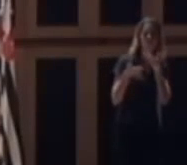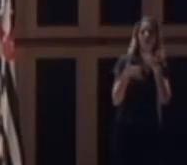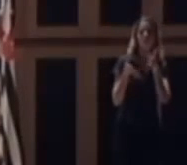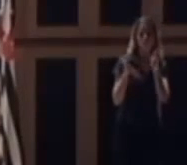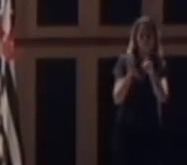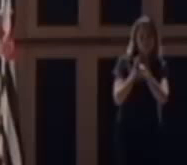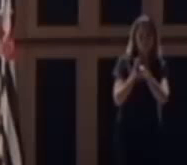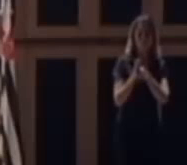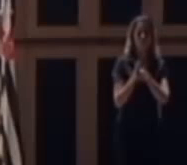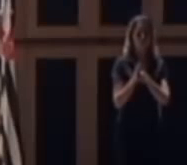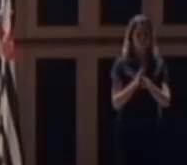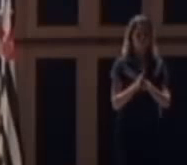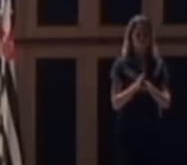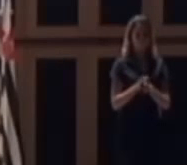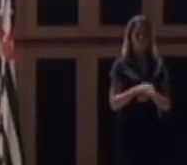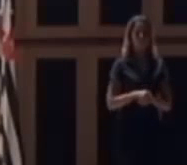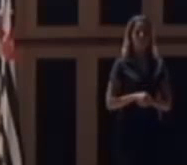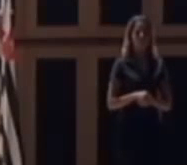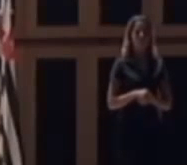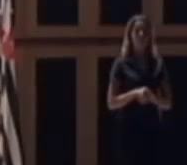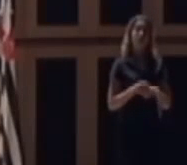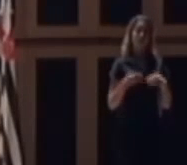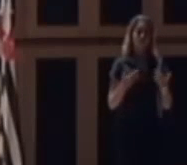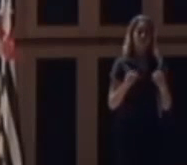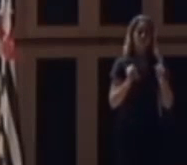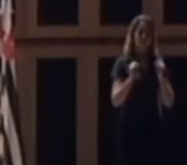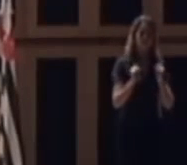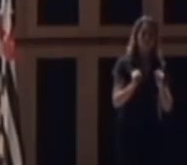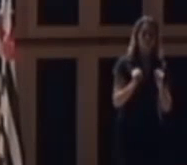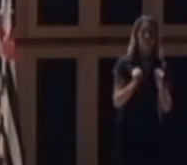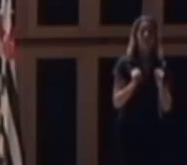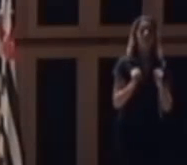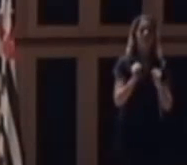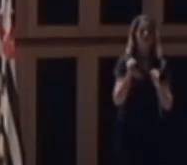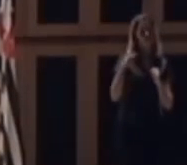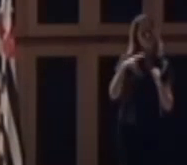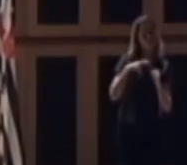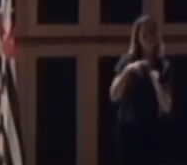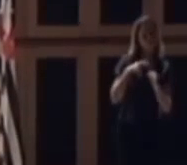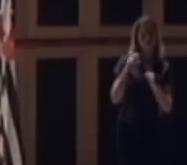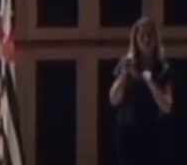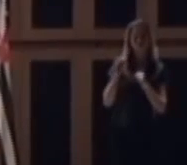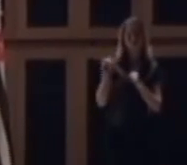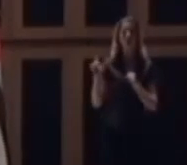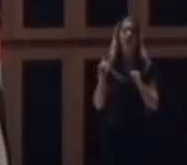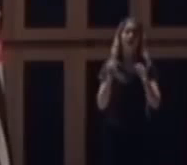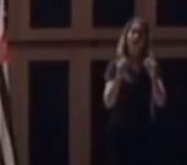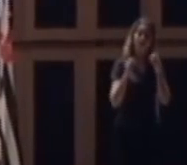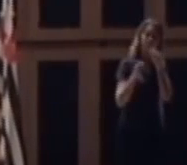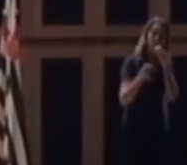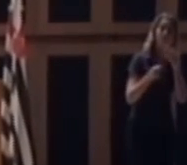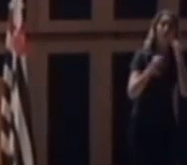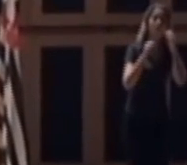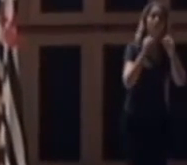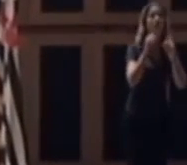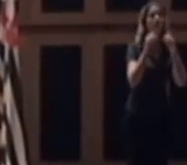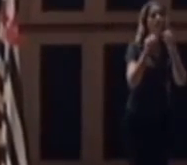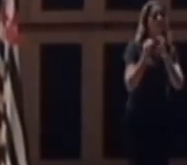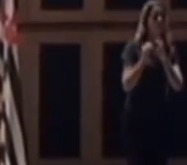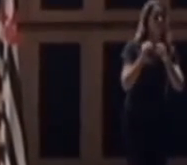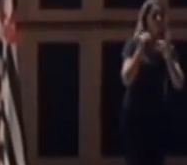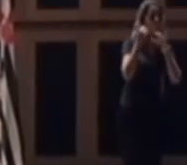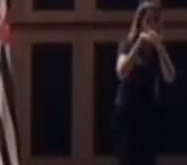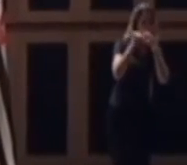as indagações que os senhores fizerem. Isso pode ser feito de forma virtual, mediante e-mail. Por isso que se pede que coloquem os seus e-mails nas